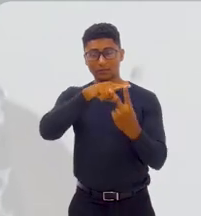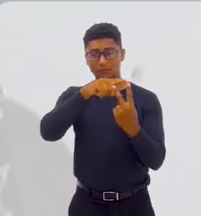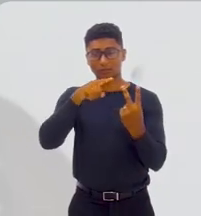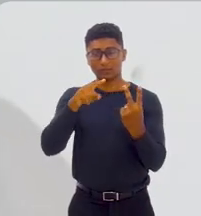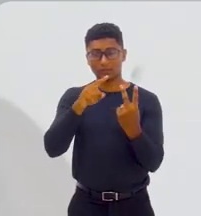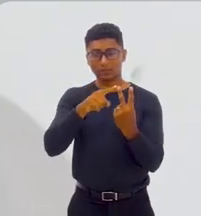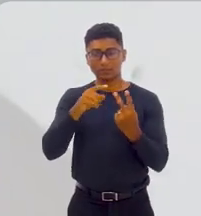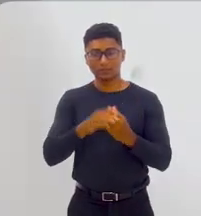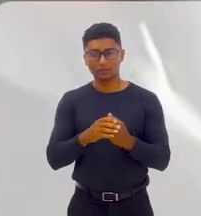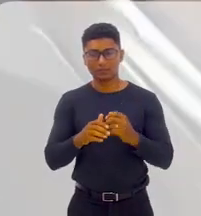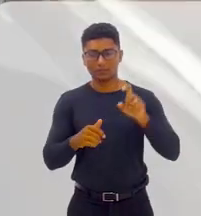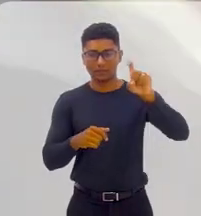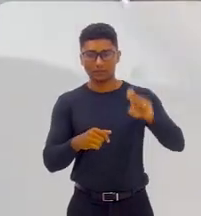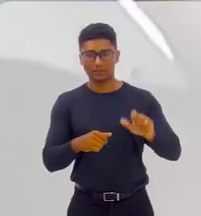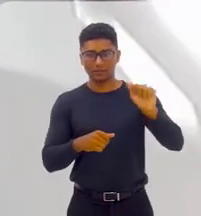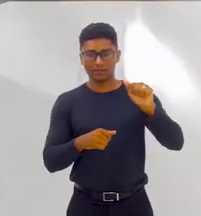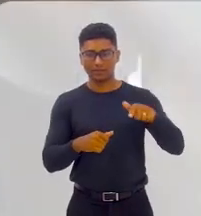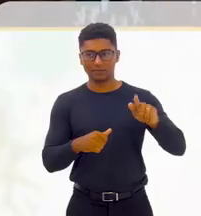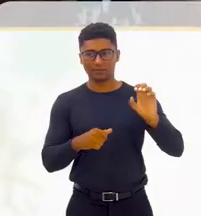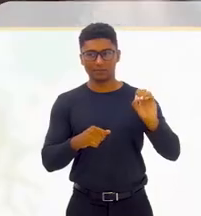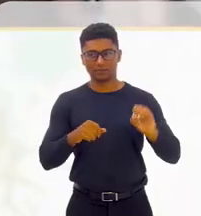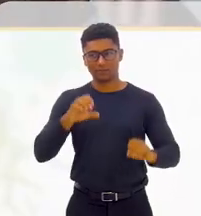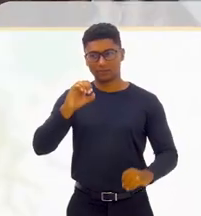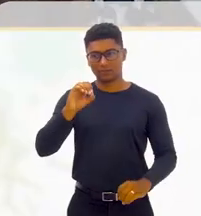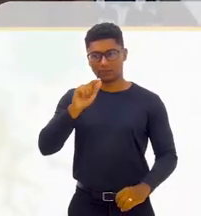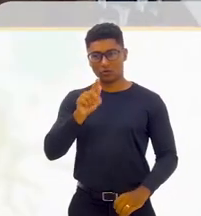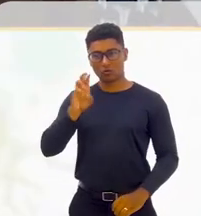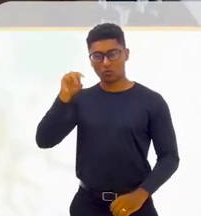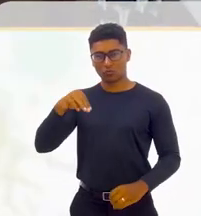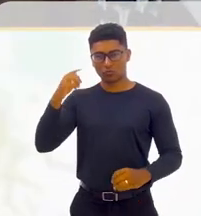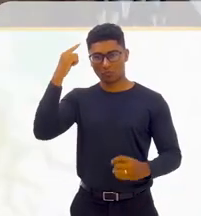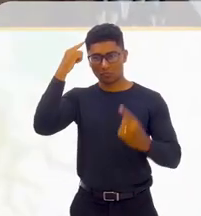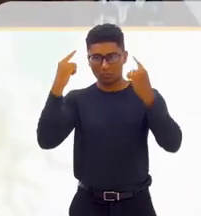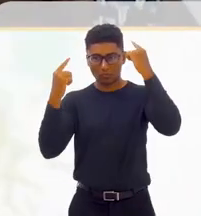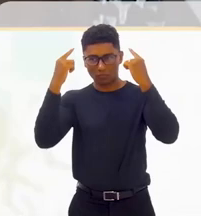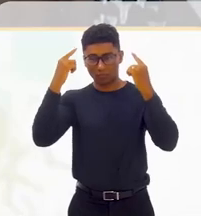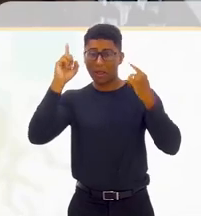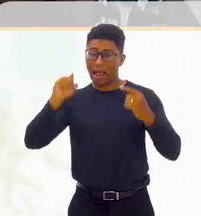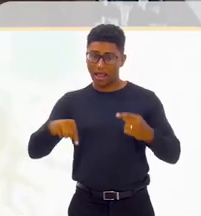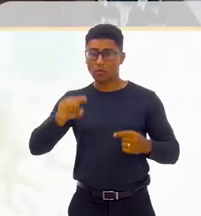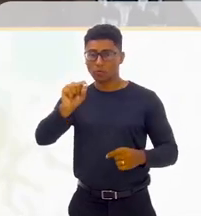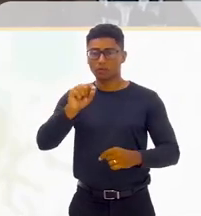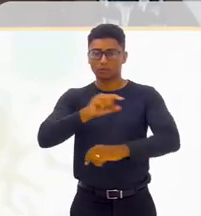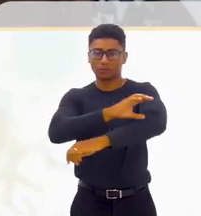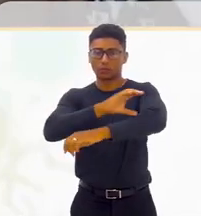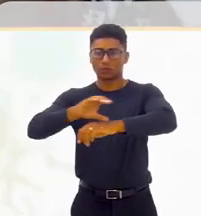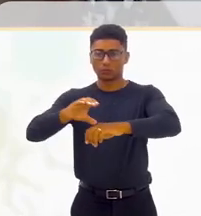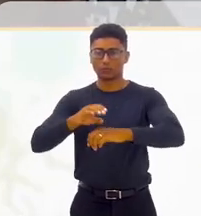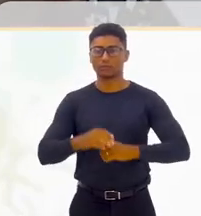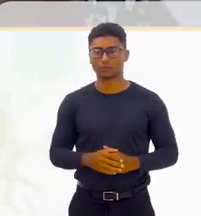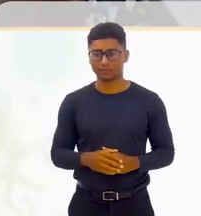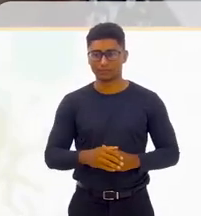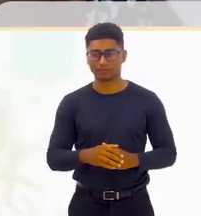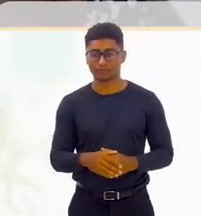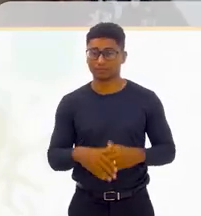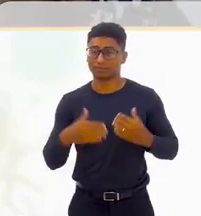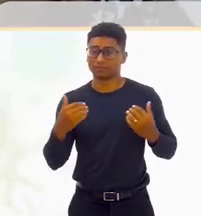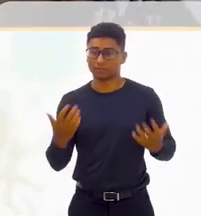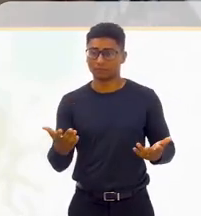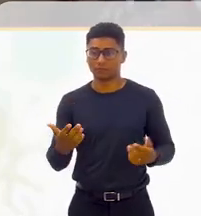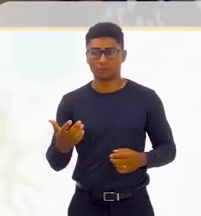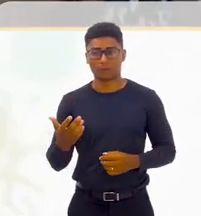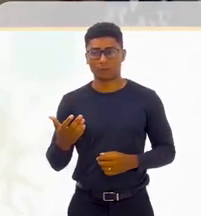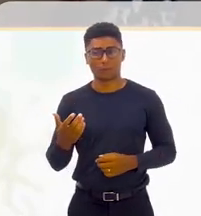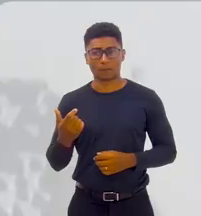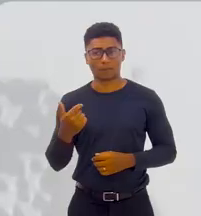cabeça, né? Aqui está Xangô, aqui está Ogum. Isso é muito Olha que bacana. Isso lindo, gente. é cultura, né? Embora eu